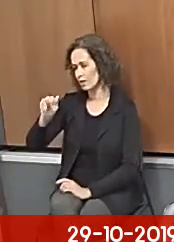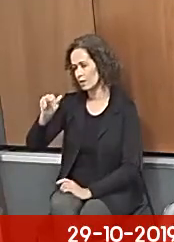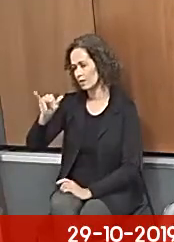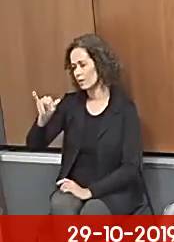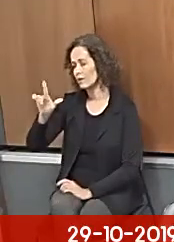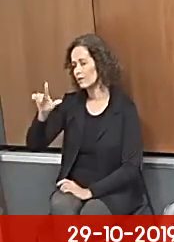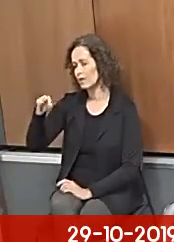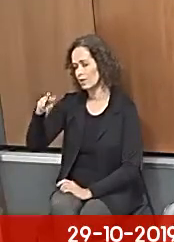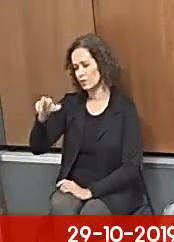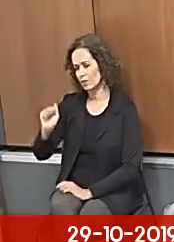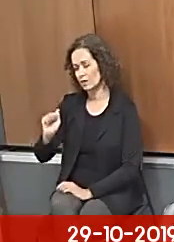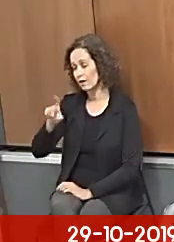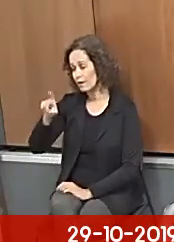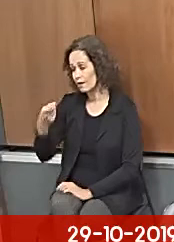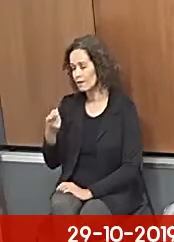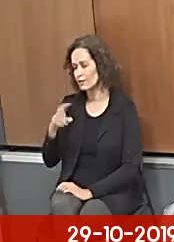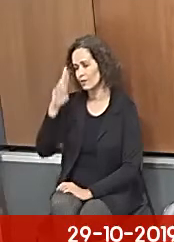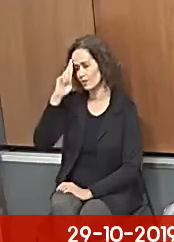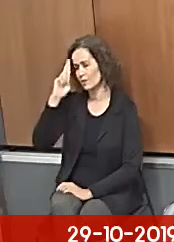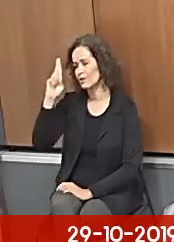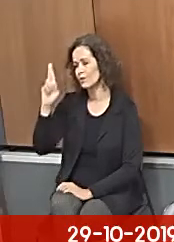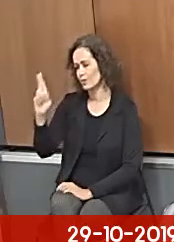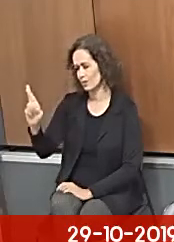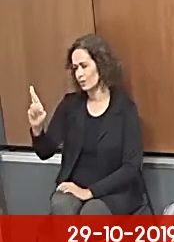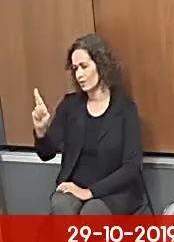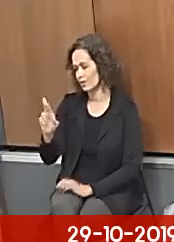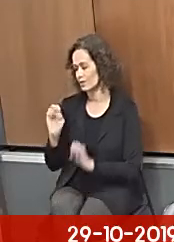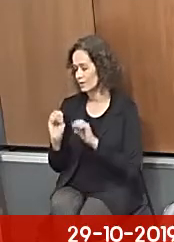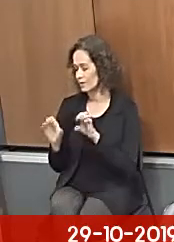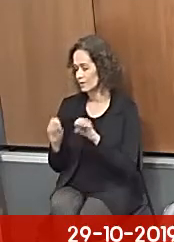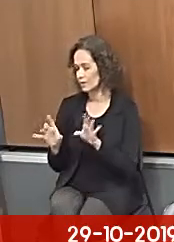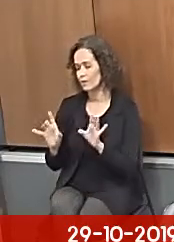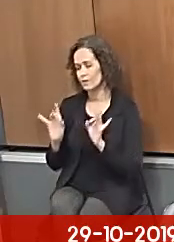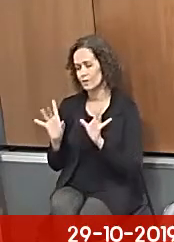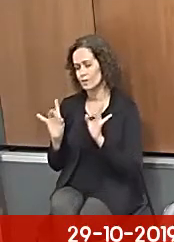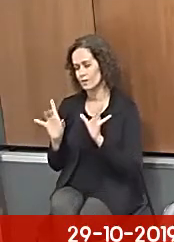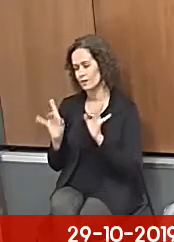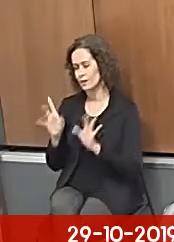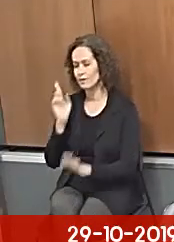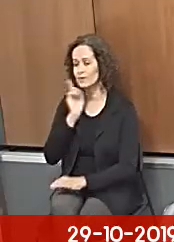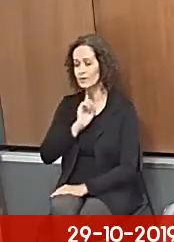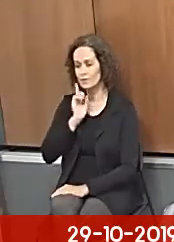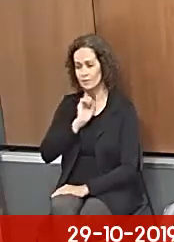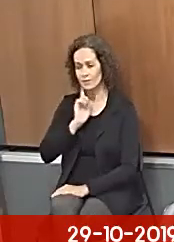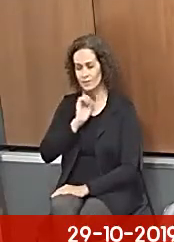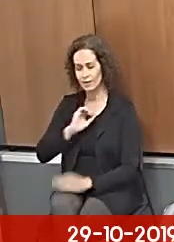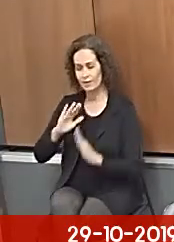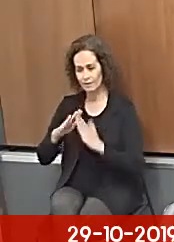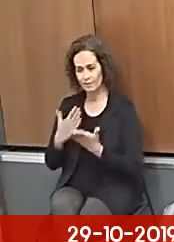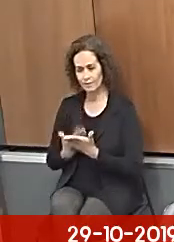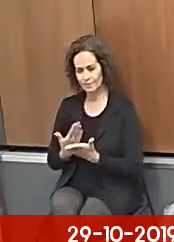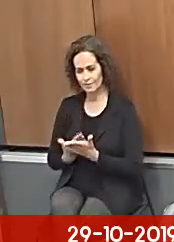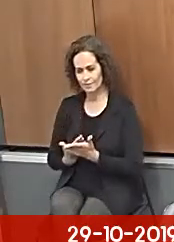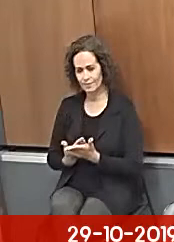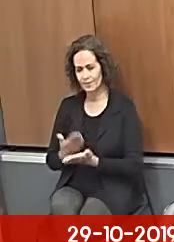Educação Especial das Escolas Especiais de Minas Gerais. Aqui ao nosso centro, à